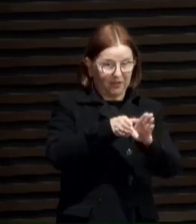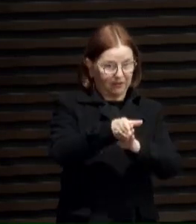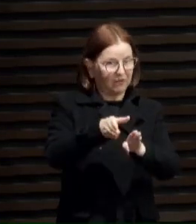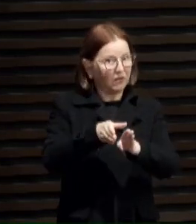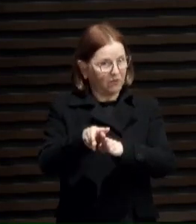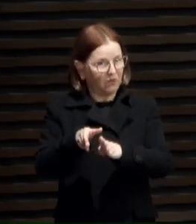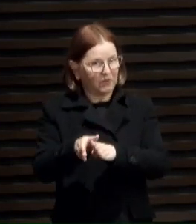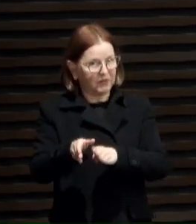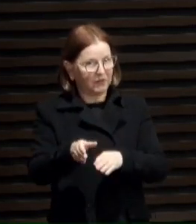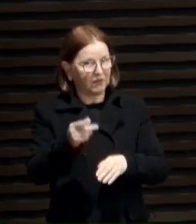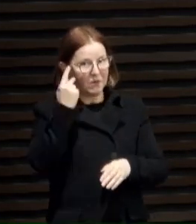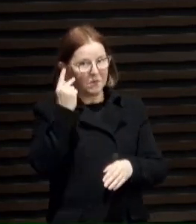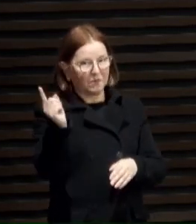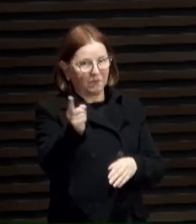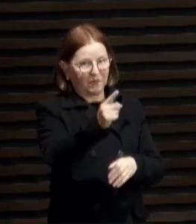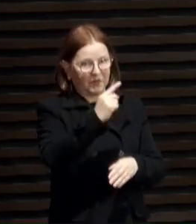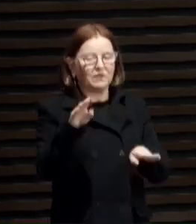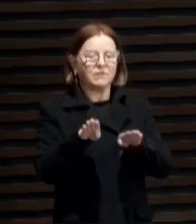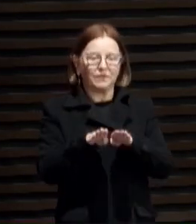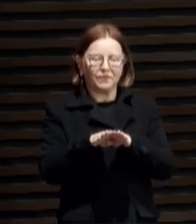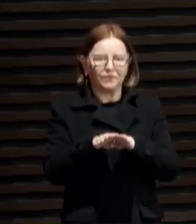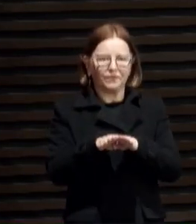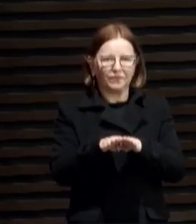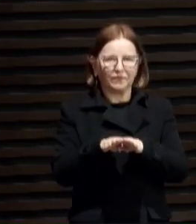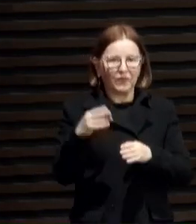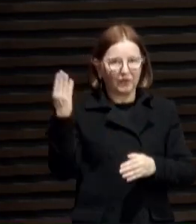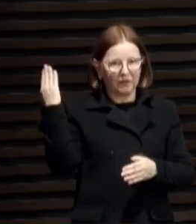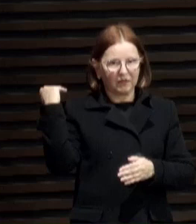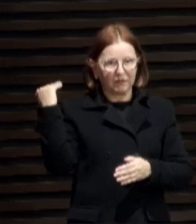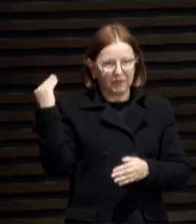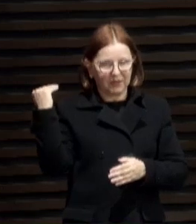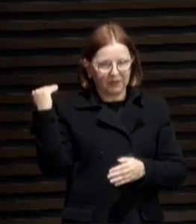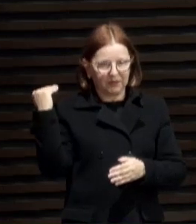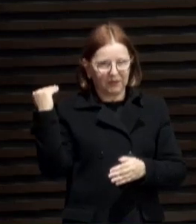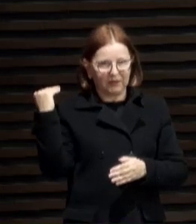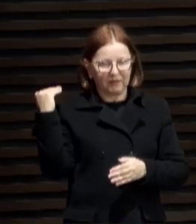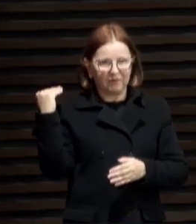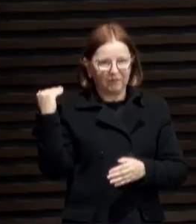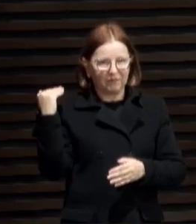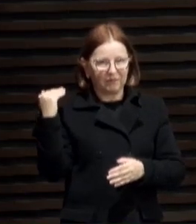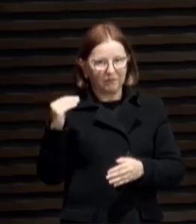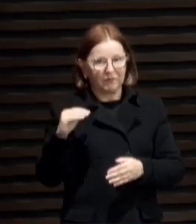exortação para nós. Naquela época, aquilo realmente estava